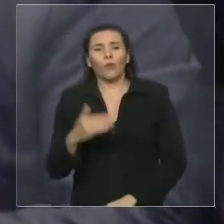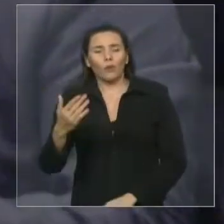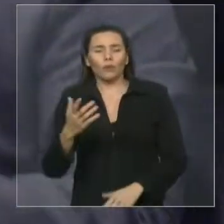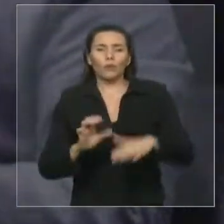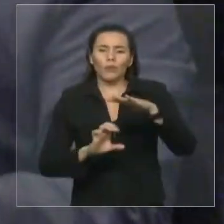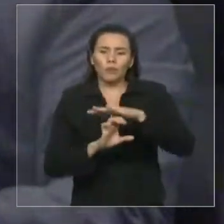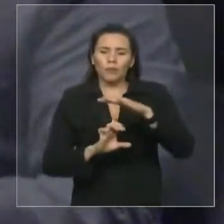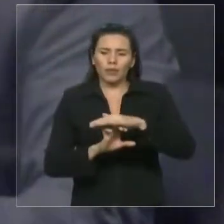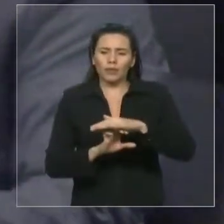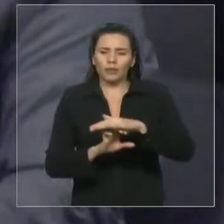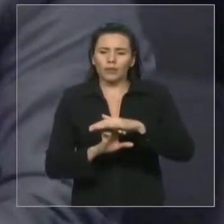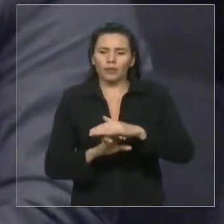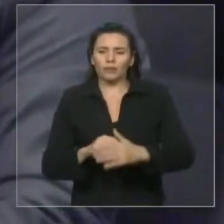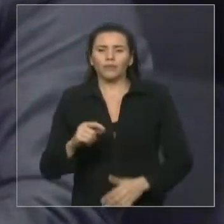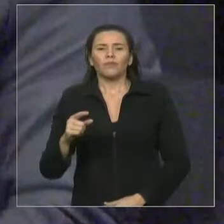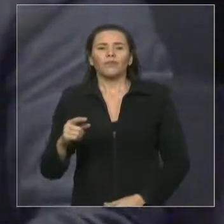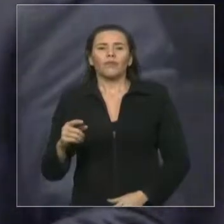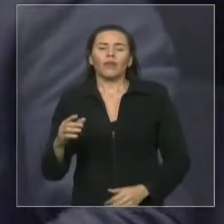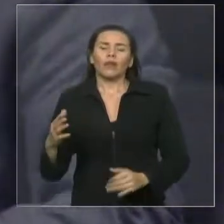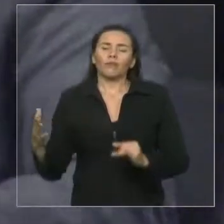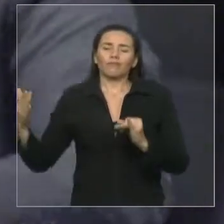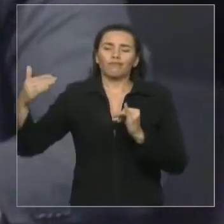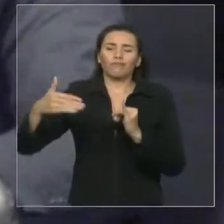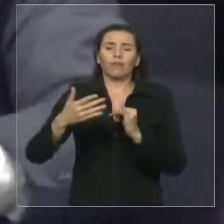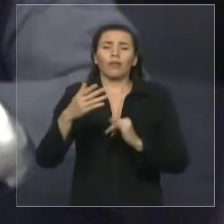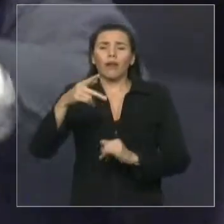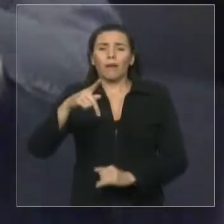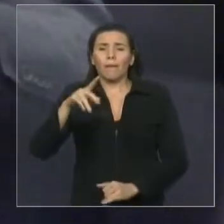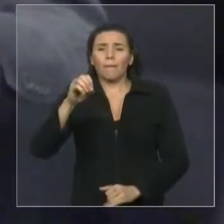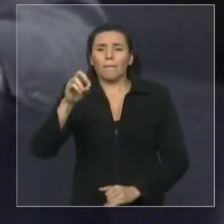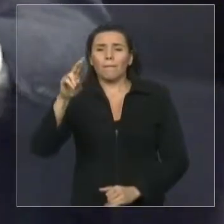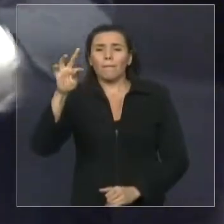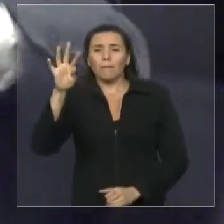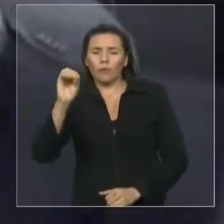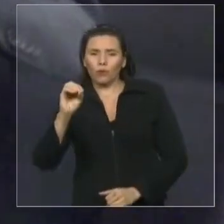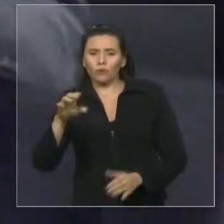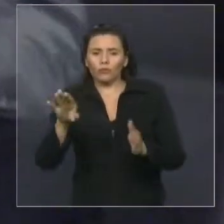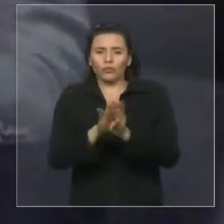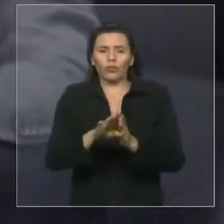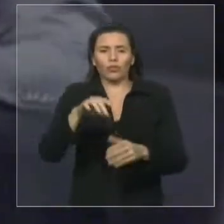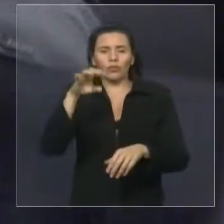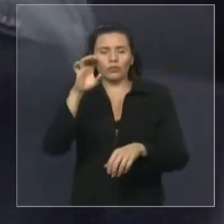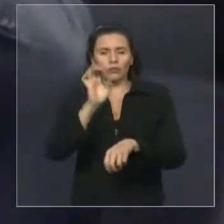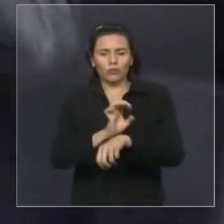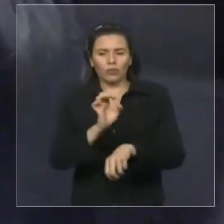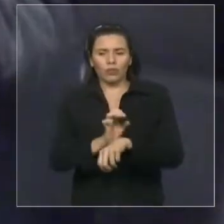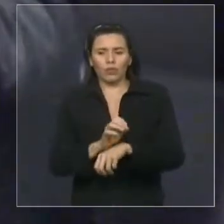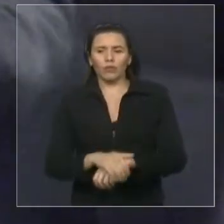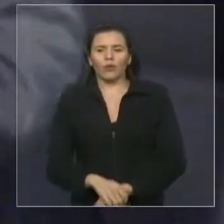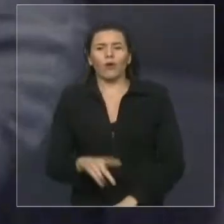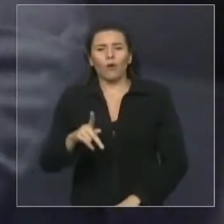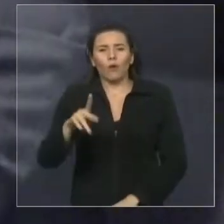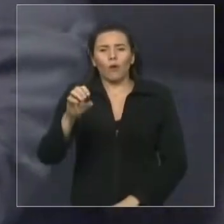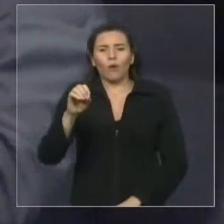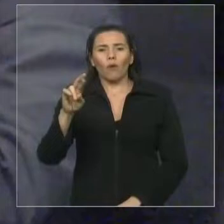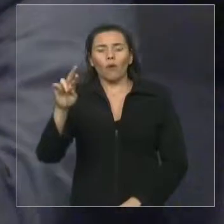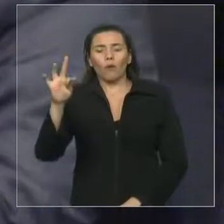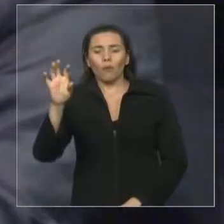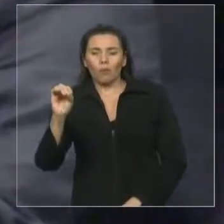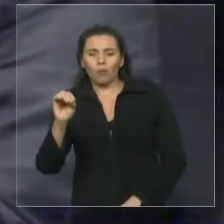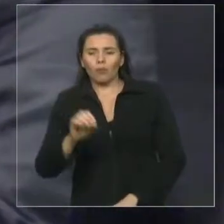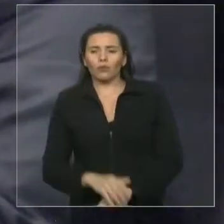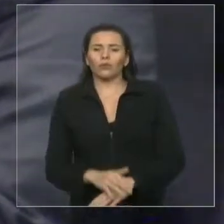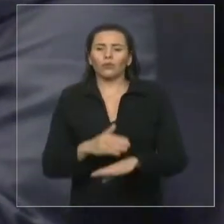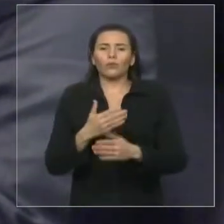porto, chega no nosso estado, o porto começa a fazer a tratativa de implantação dessa empresa no nosso estado,